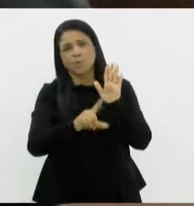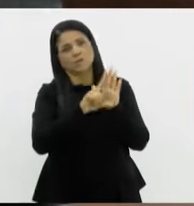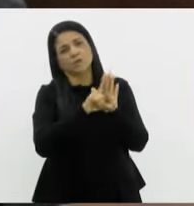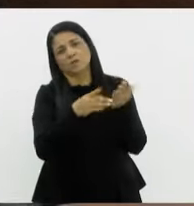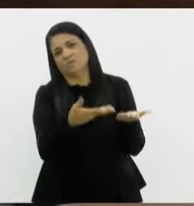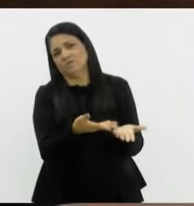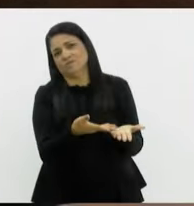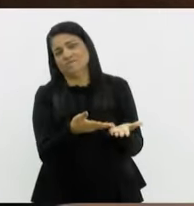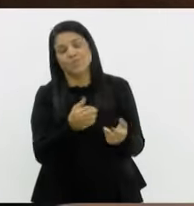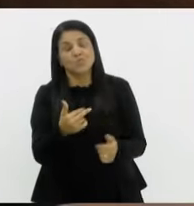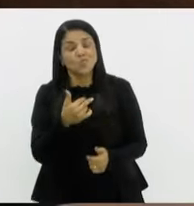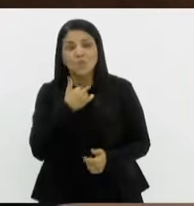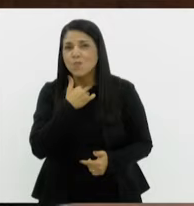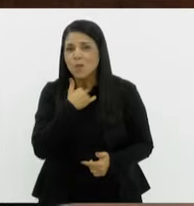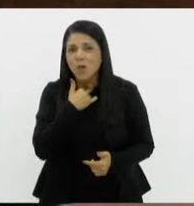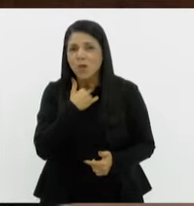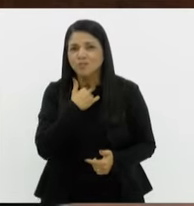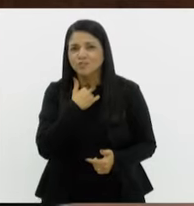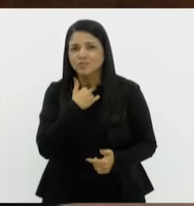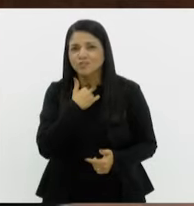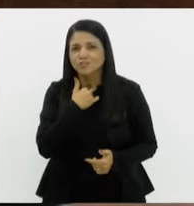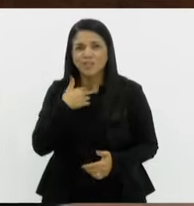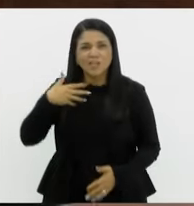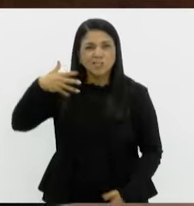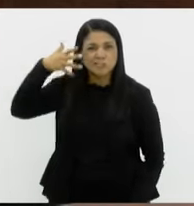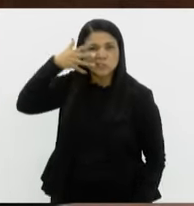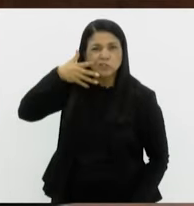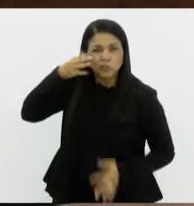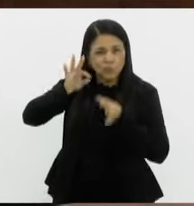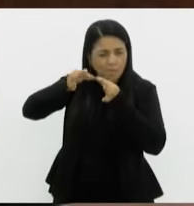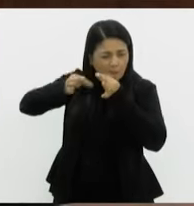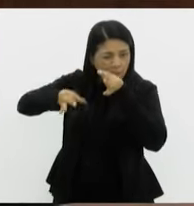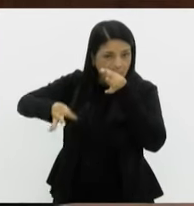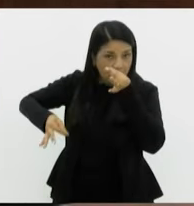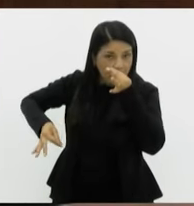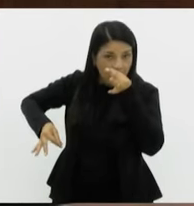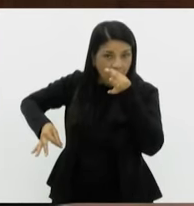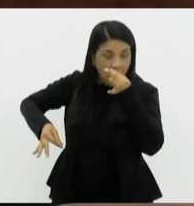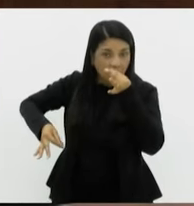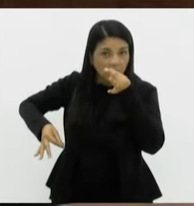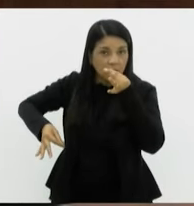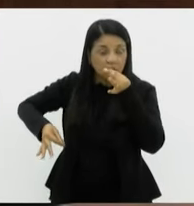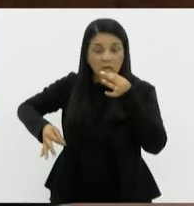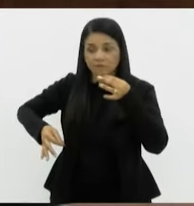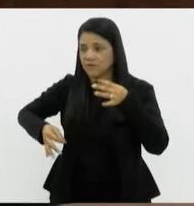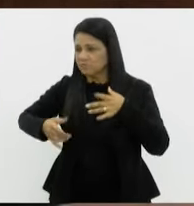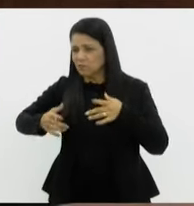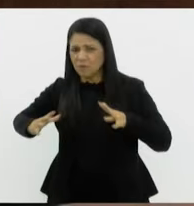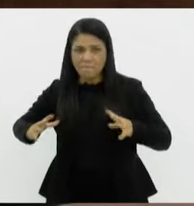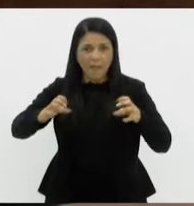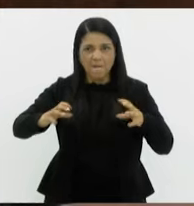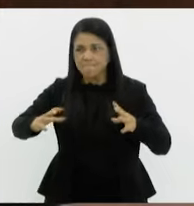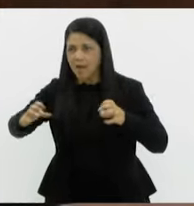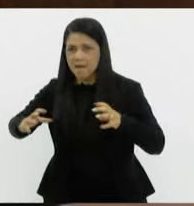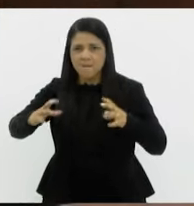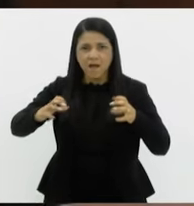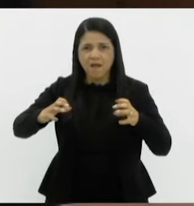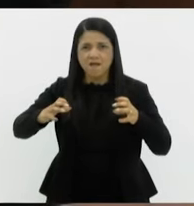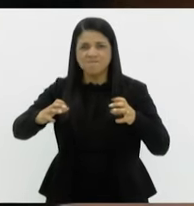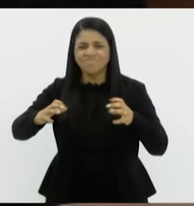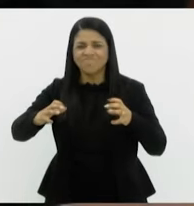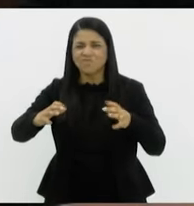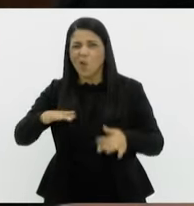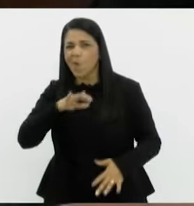pode. Primeiro que discursa muito tempo, acirra os ânimos, fica um clima